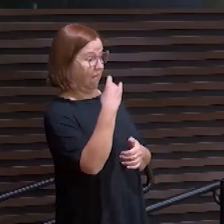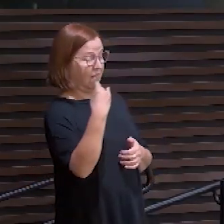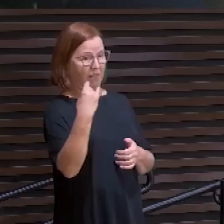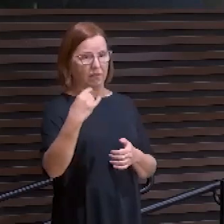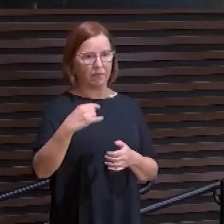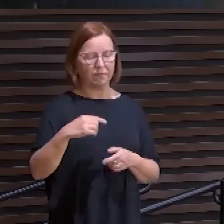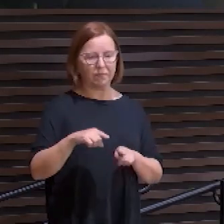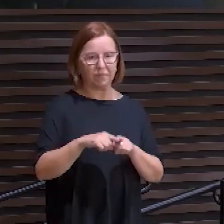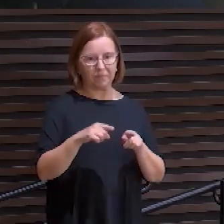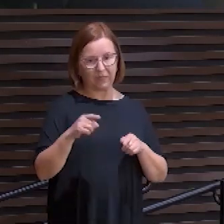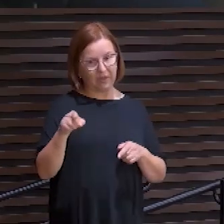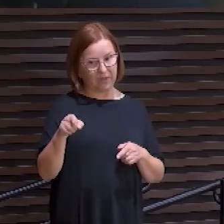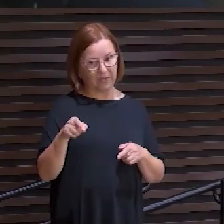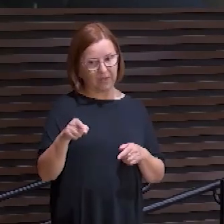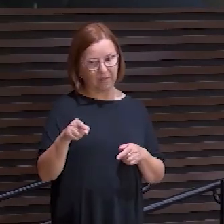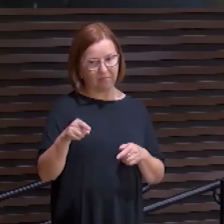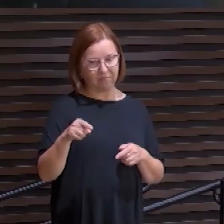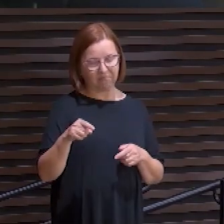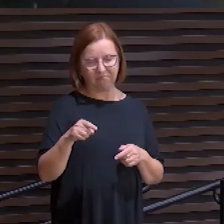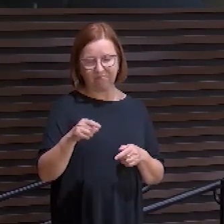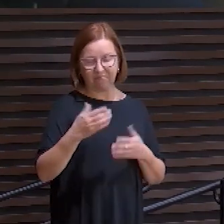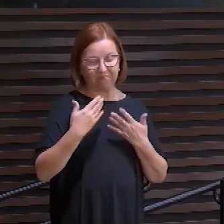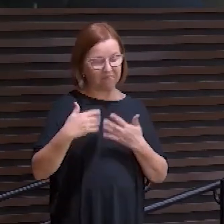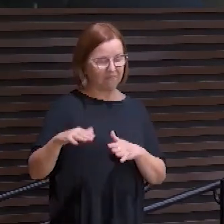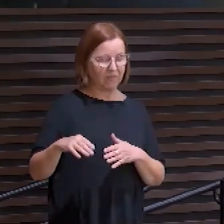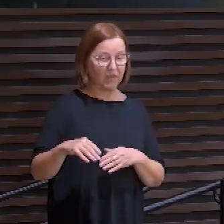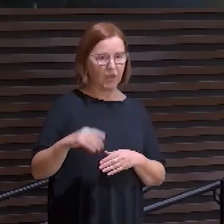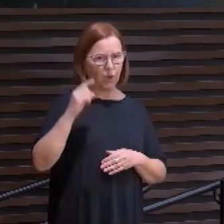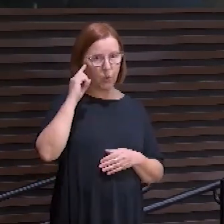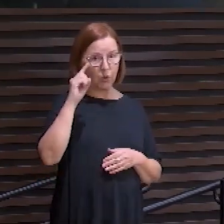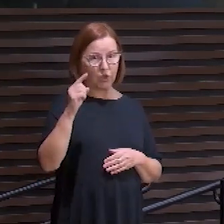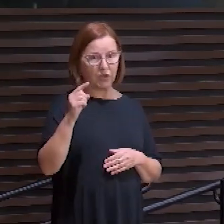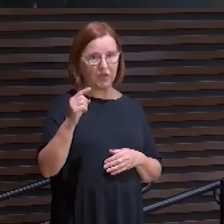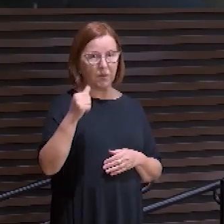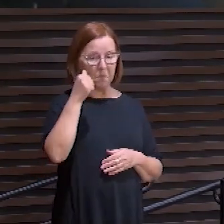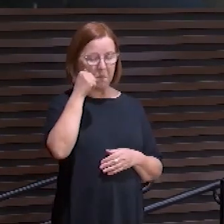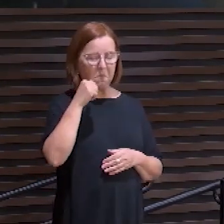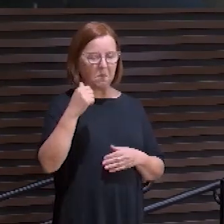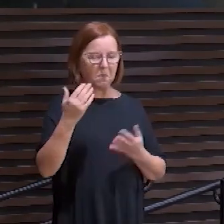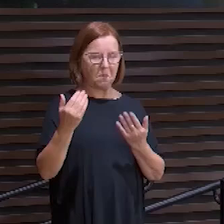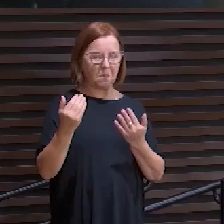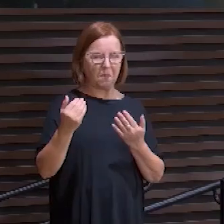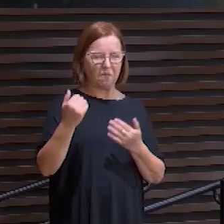a todas superava. Um dia, uma jovem charmosa